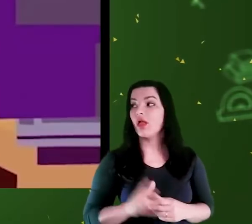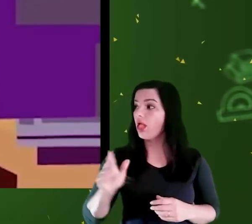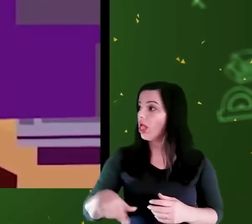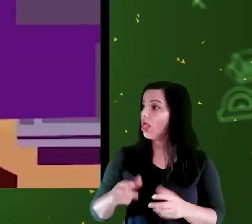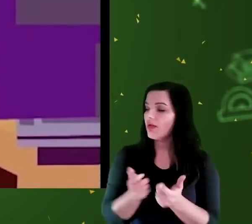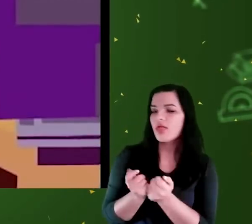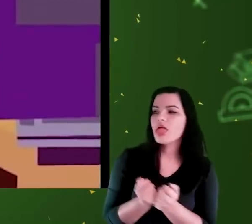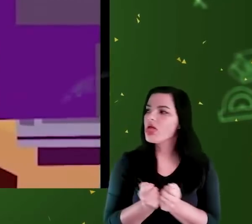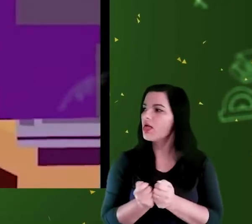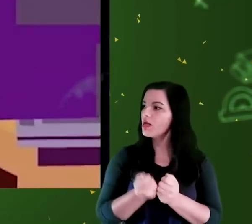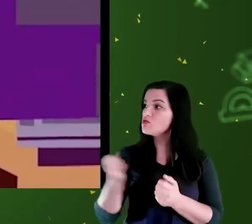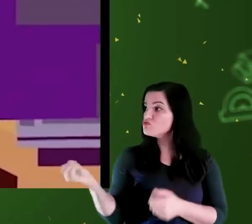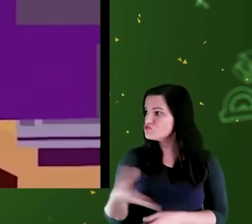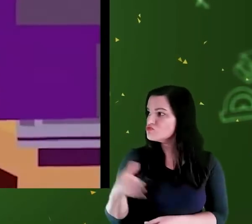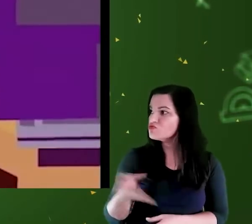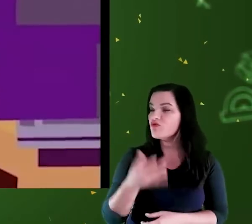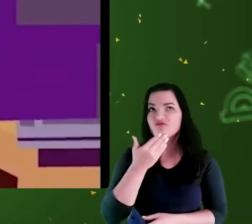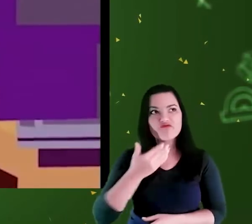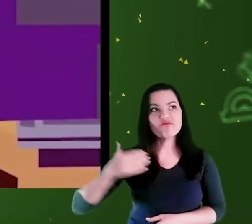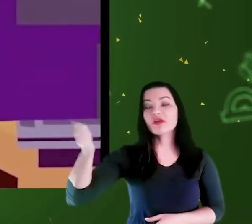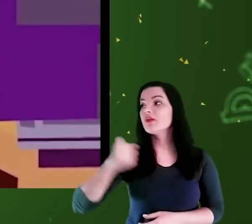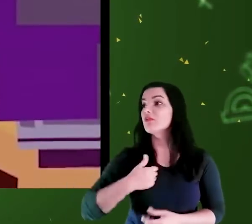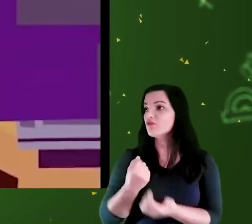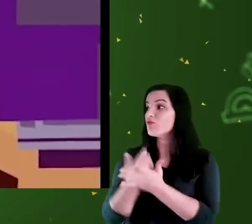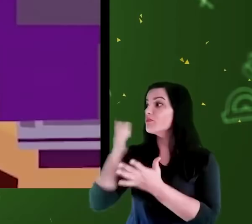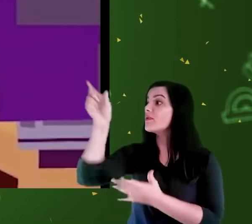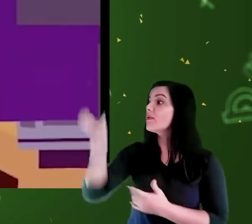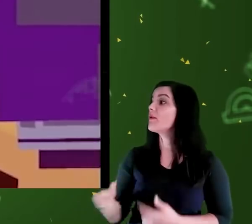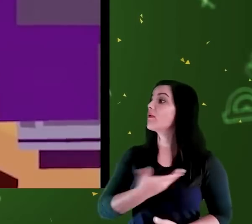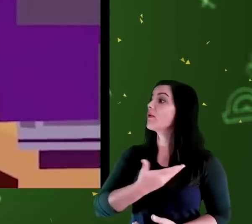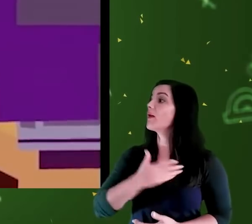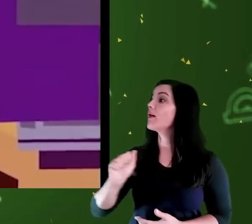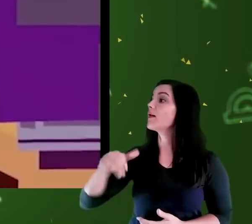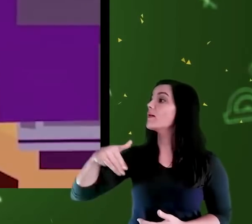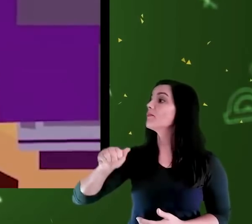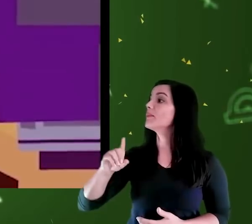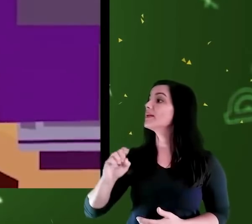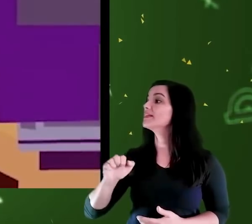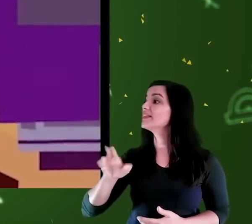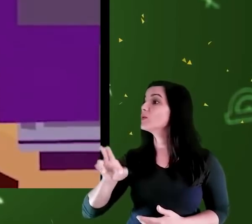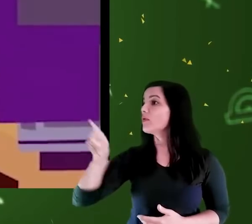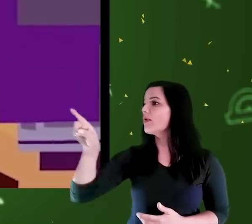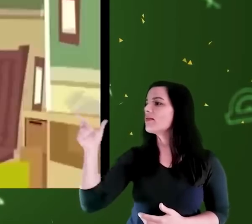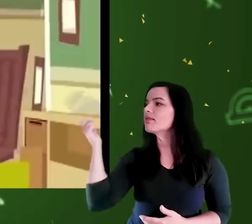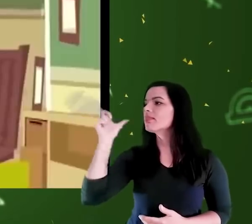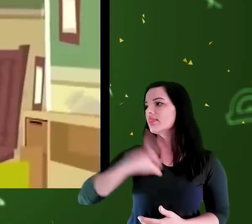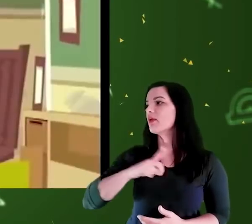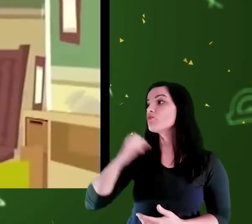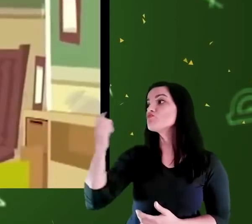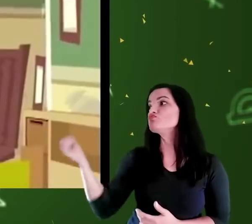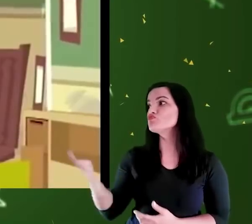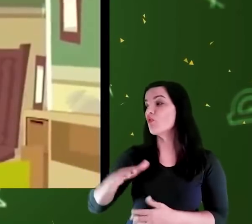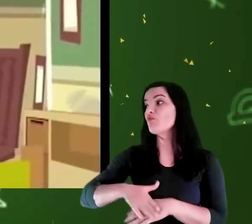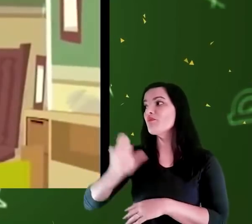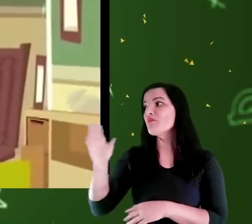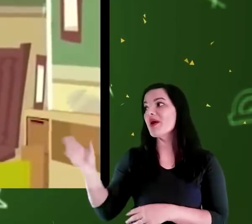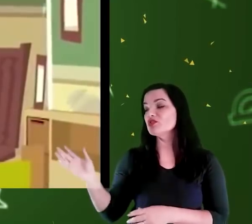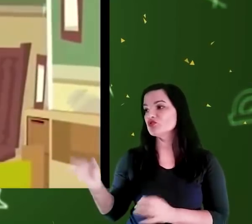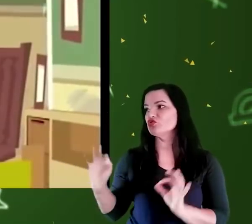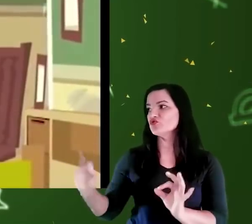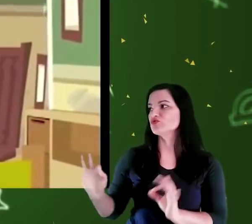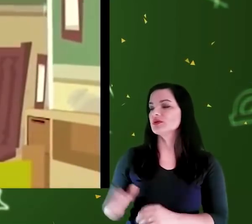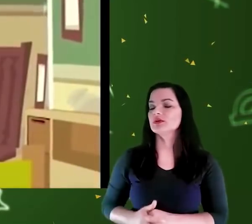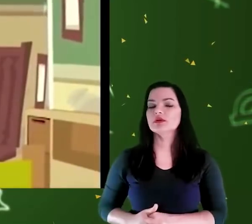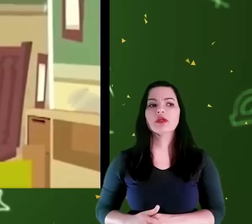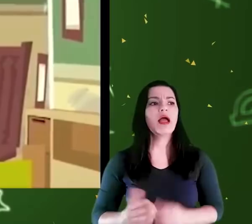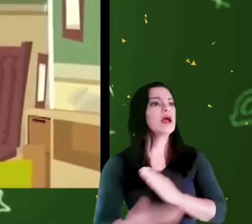melhor do que o das crianças. Comprei do Amadeu. Ele ganhou um novo, mais moderno. Tá aqui o adaptador. Aí, Zé, me ajuda aqui, me ajuda a levar isso aqui pro